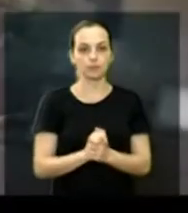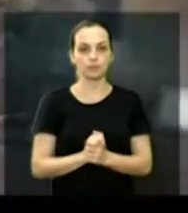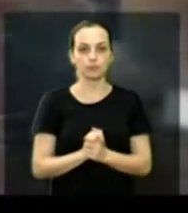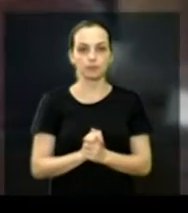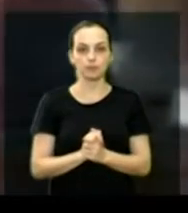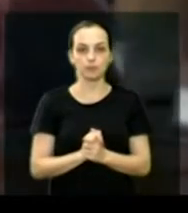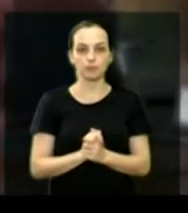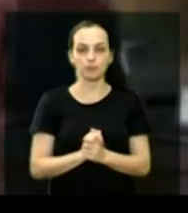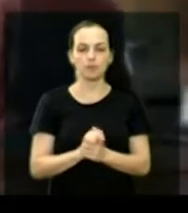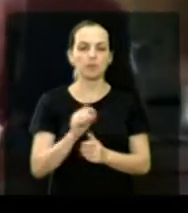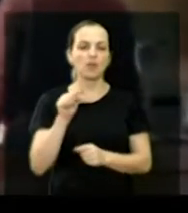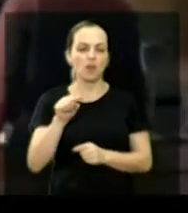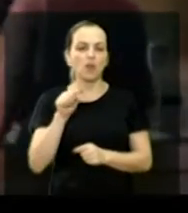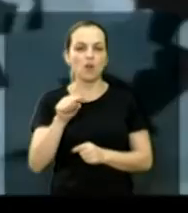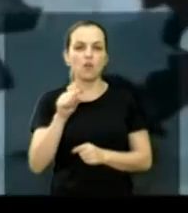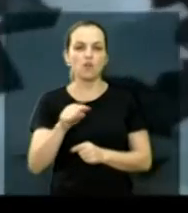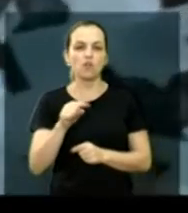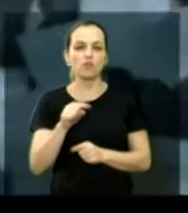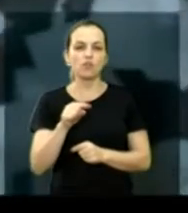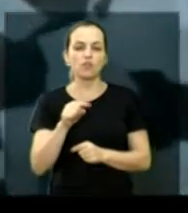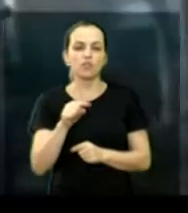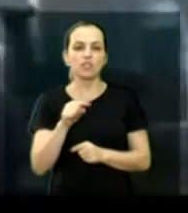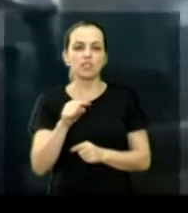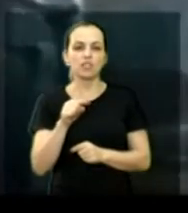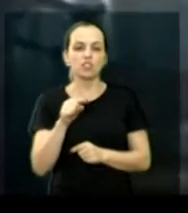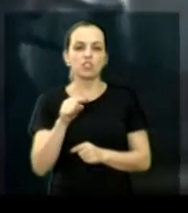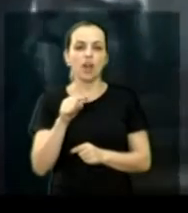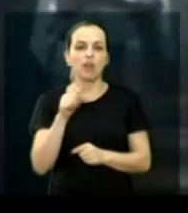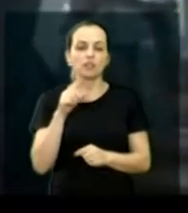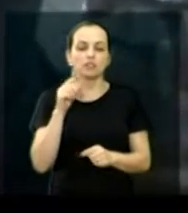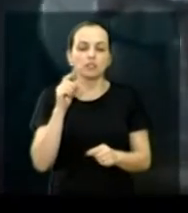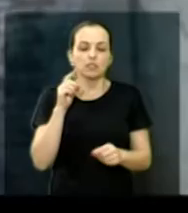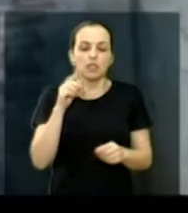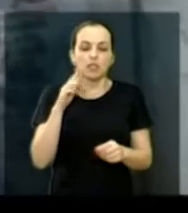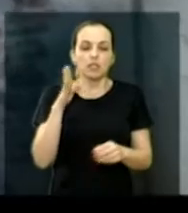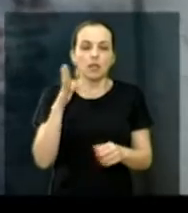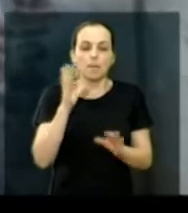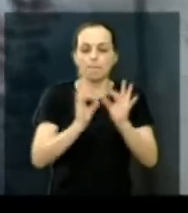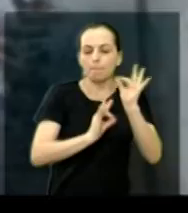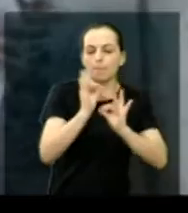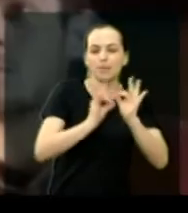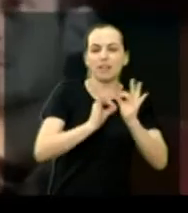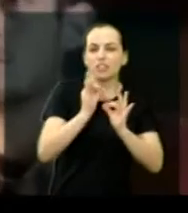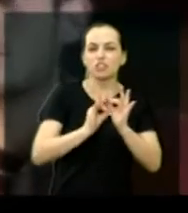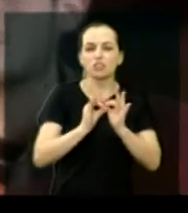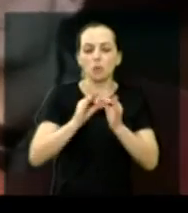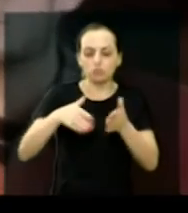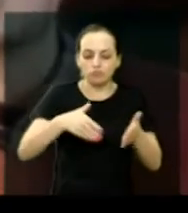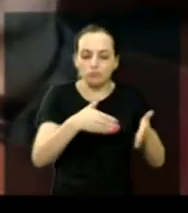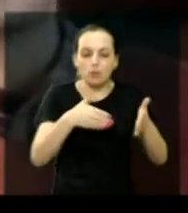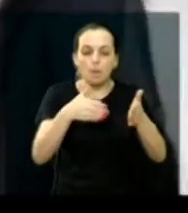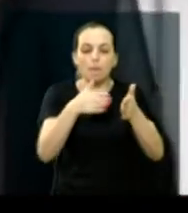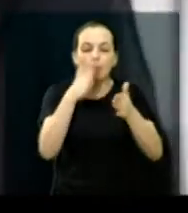alguma vez você já traçou seus objetivos suas metas os seus sonhos